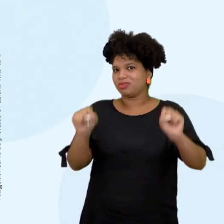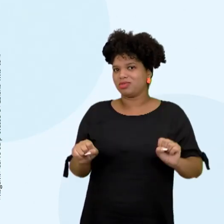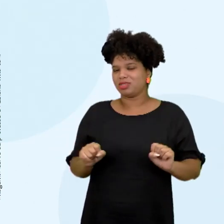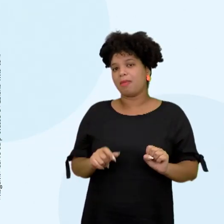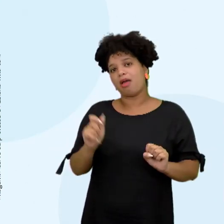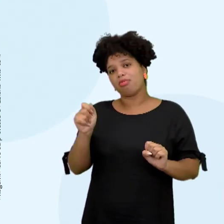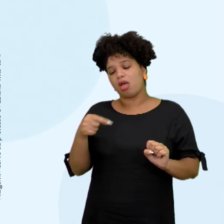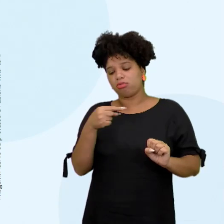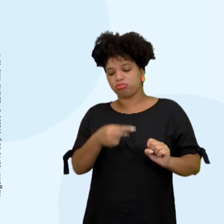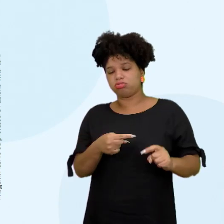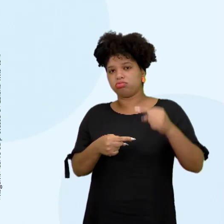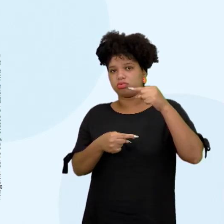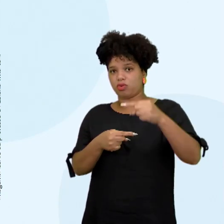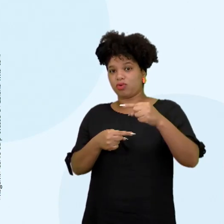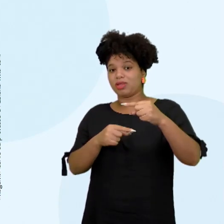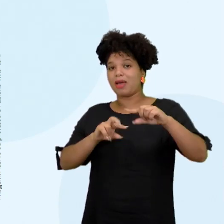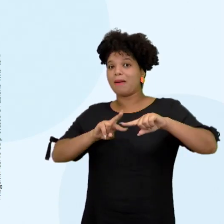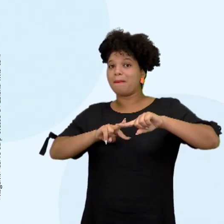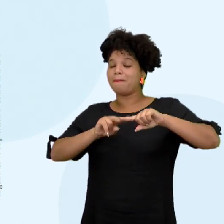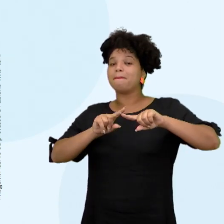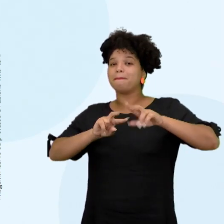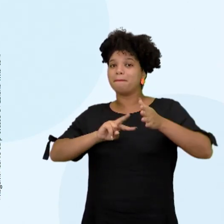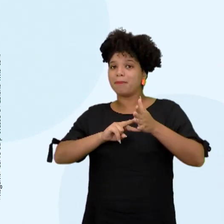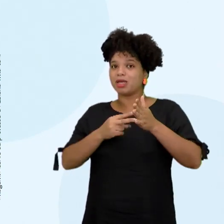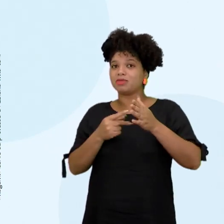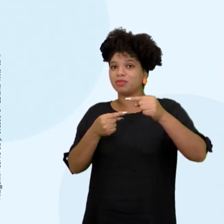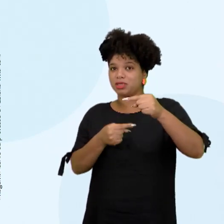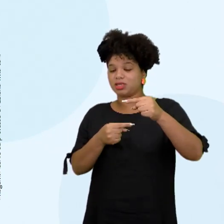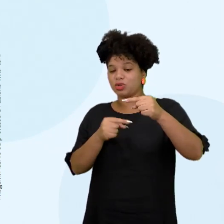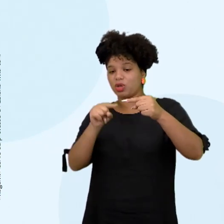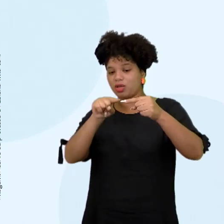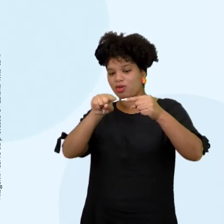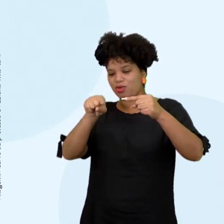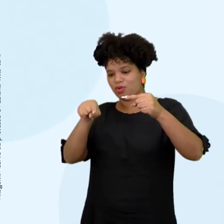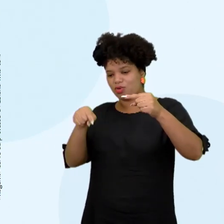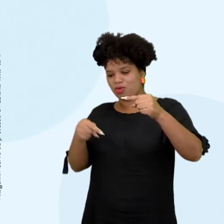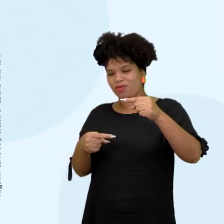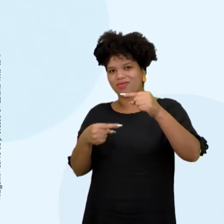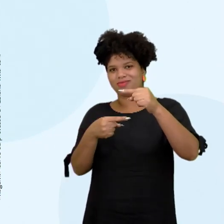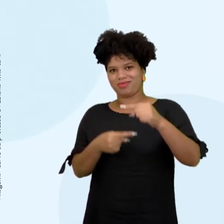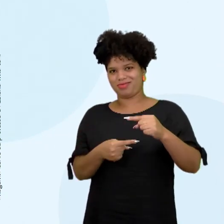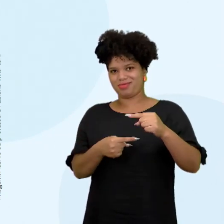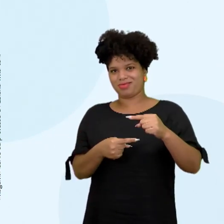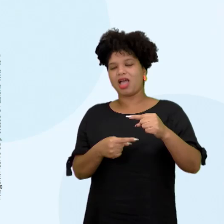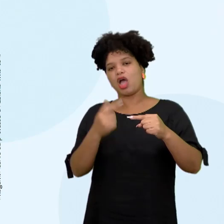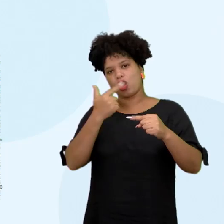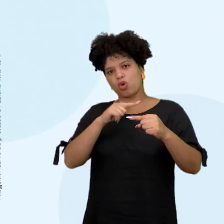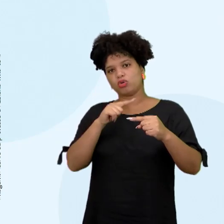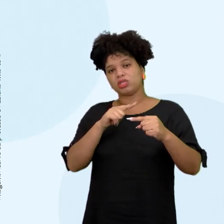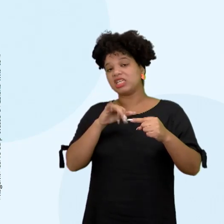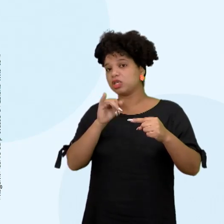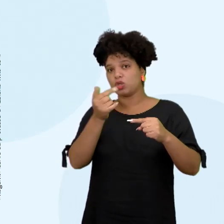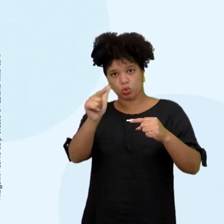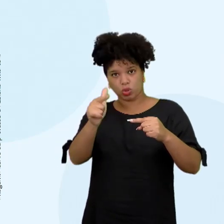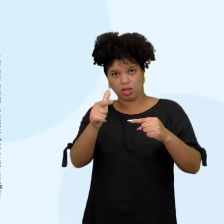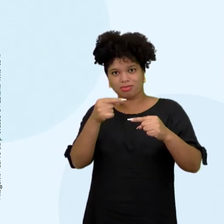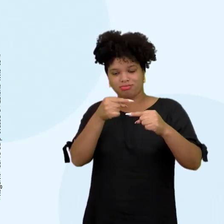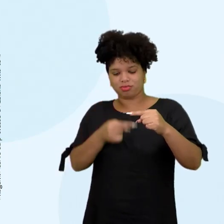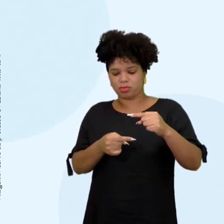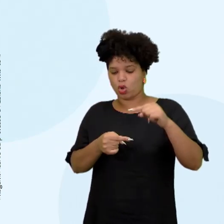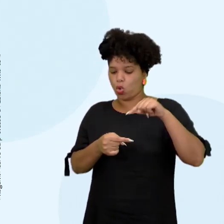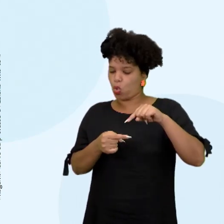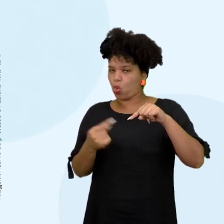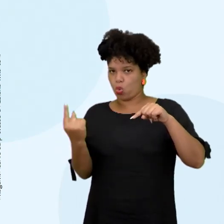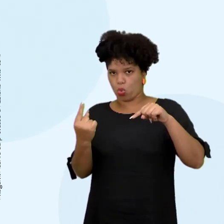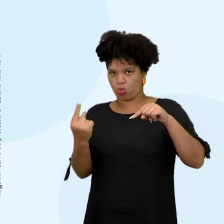juntos? Posso, mas eu tenho que ligar essas coisas. Então, eu tenho que botar um fio daqui pra cá. Se não tiver ligação, eles são individuais. Então, qual